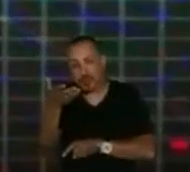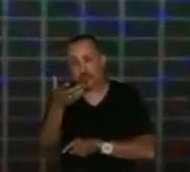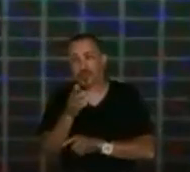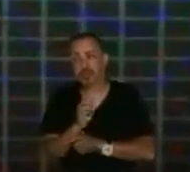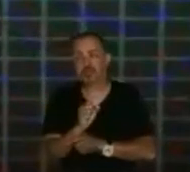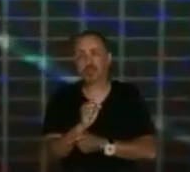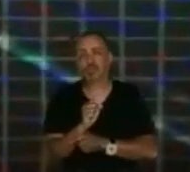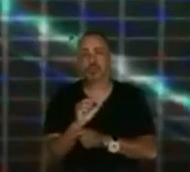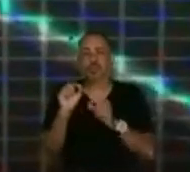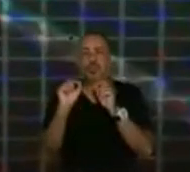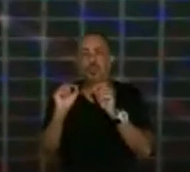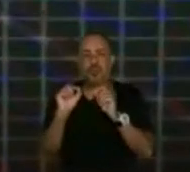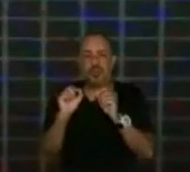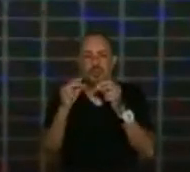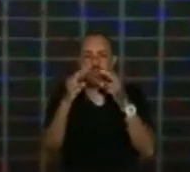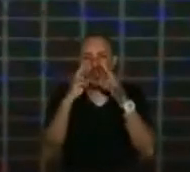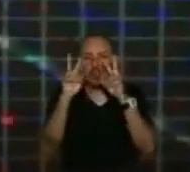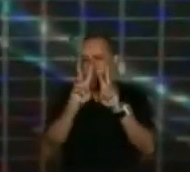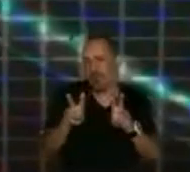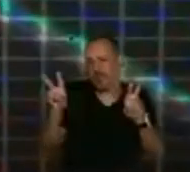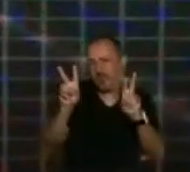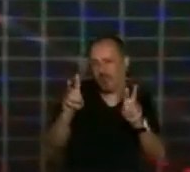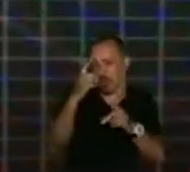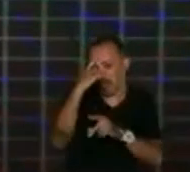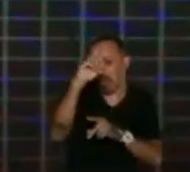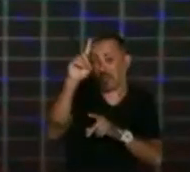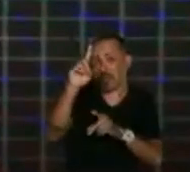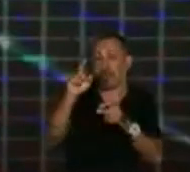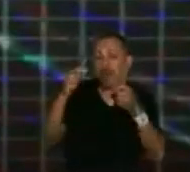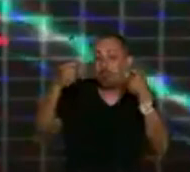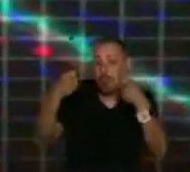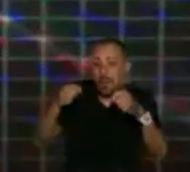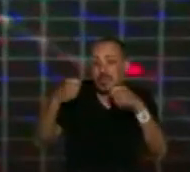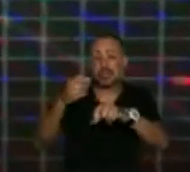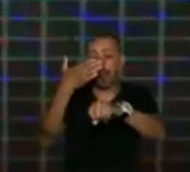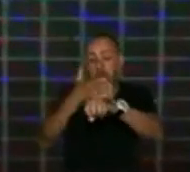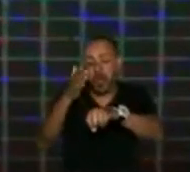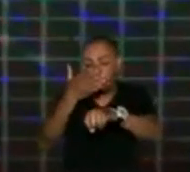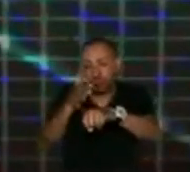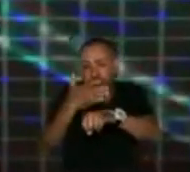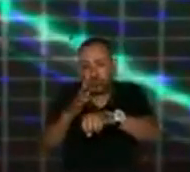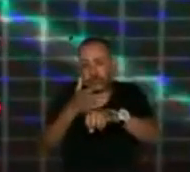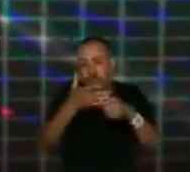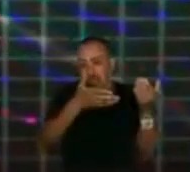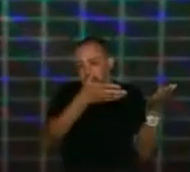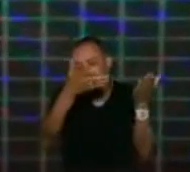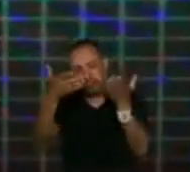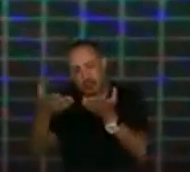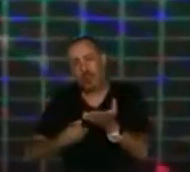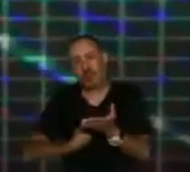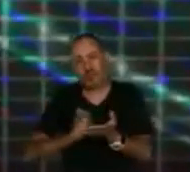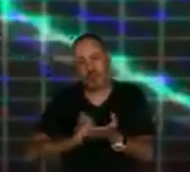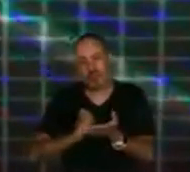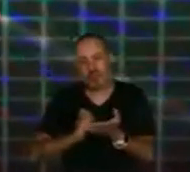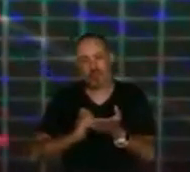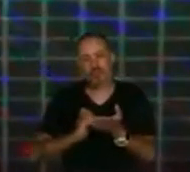adianta ficar assistindo as coisas e tendo ideias e não aplicar nada não levar isso para a prática. Então, eu queria deixar